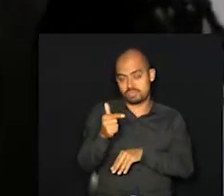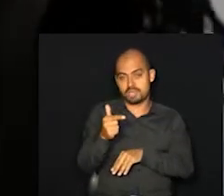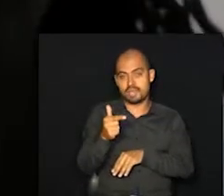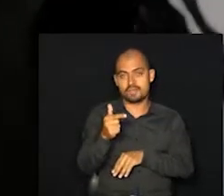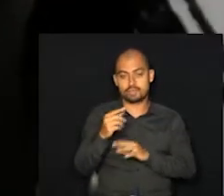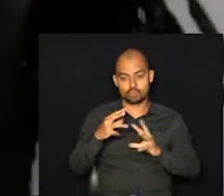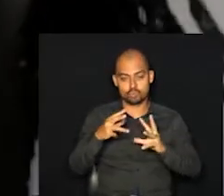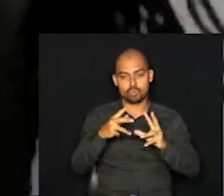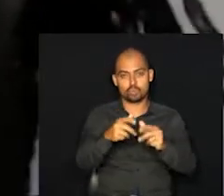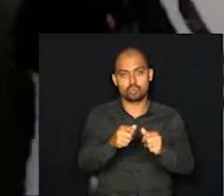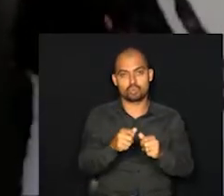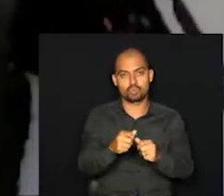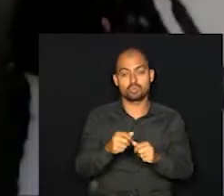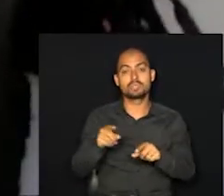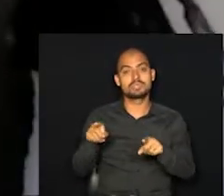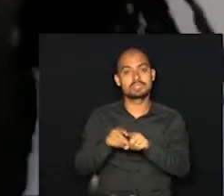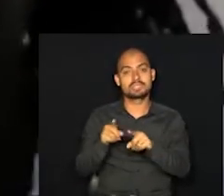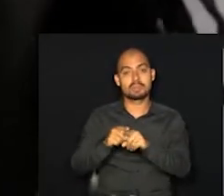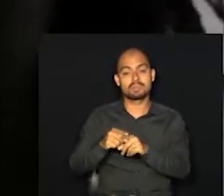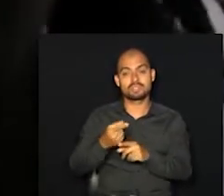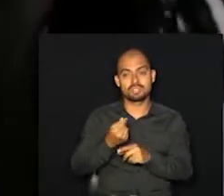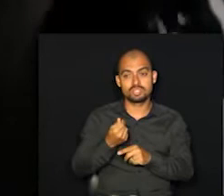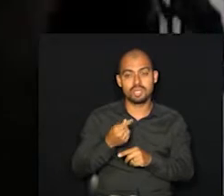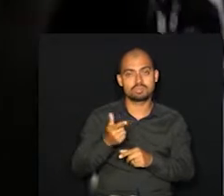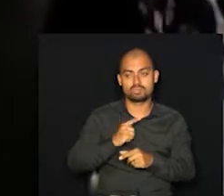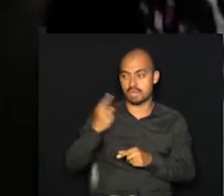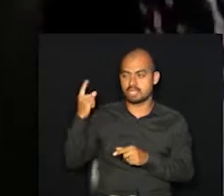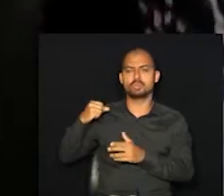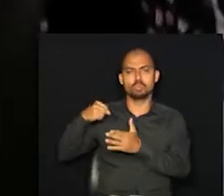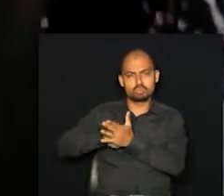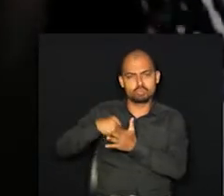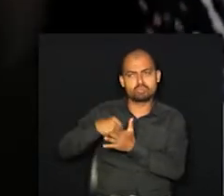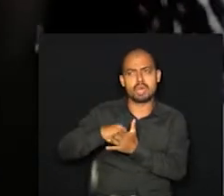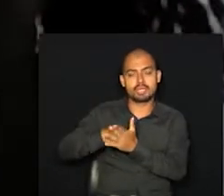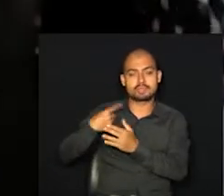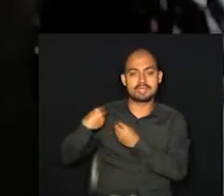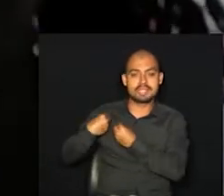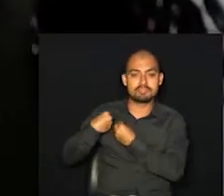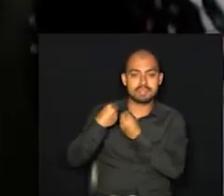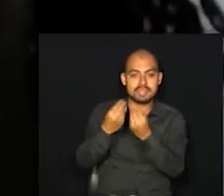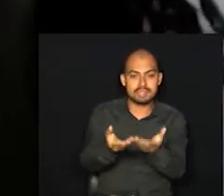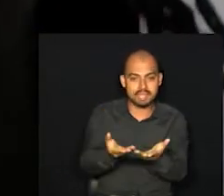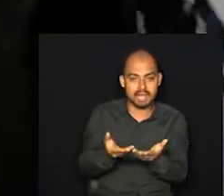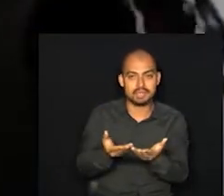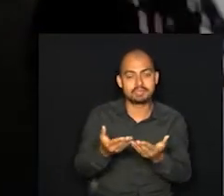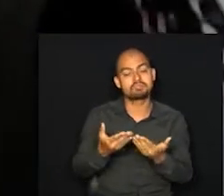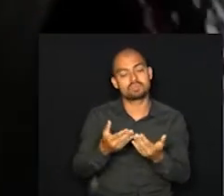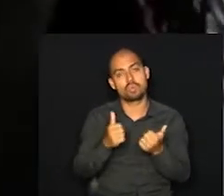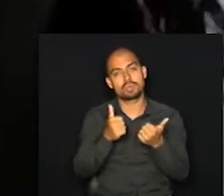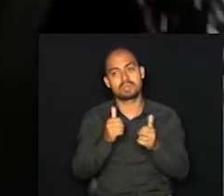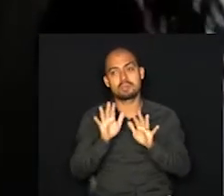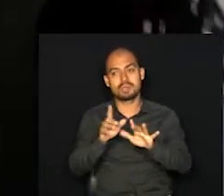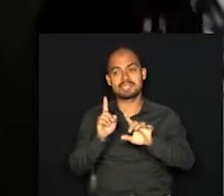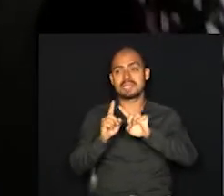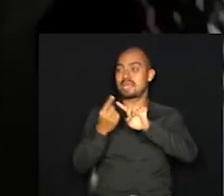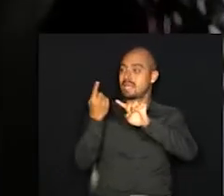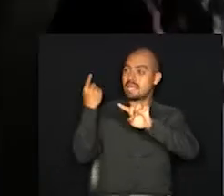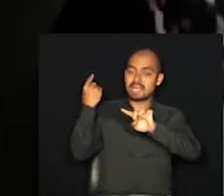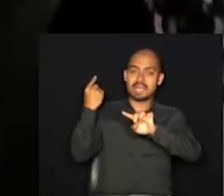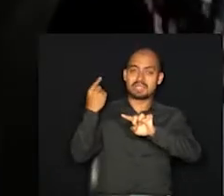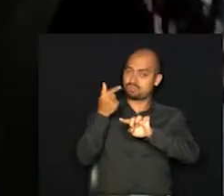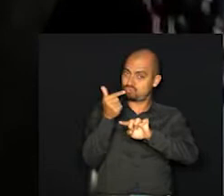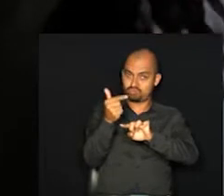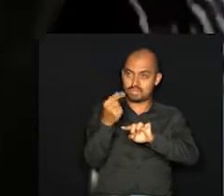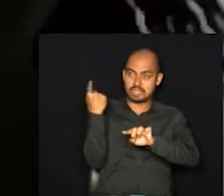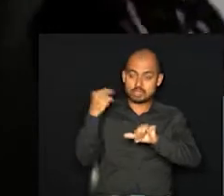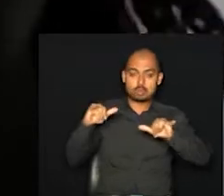as mesmas condições que a gente tem. Eles lutaram para que nós tivéssemos essas condições, mas eles não tiveram. Então, eles sofreram muito isso e